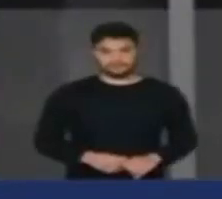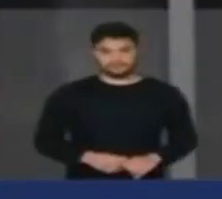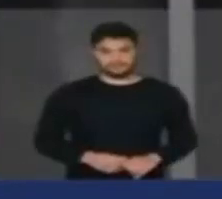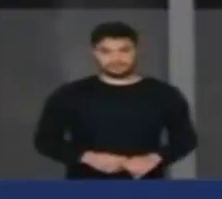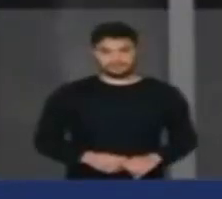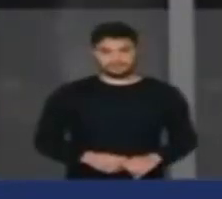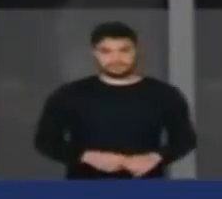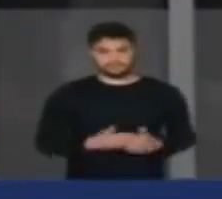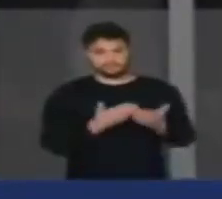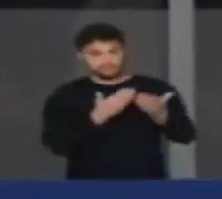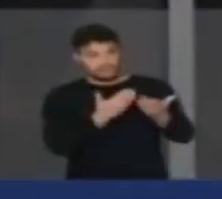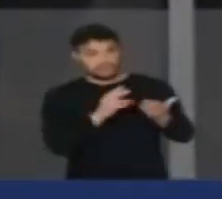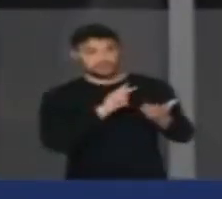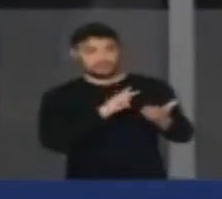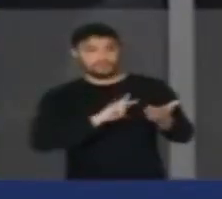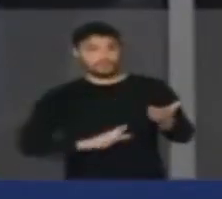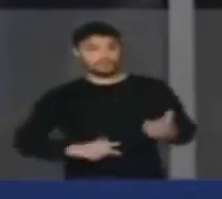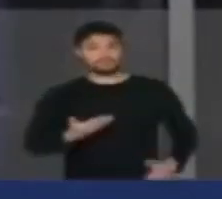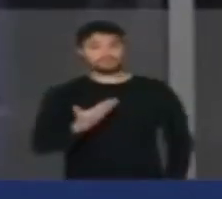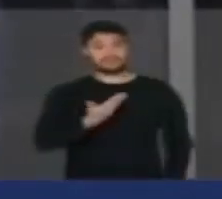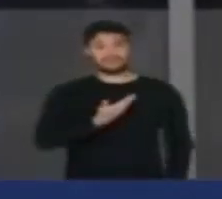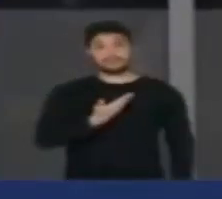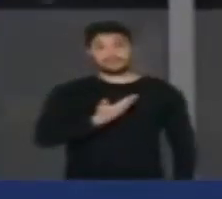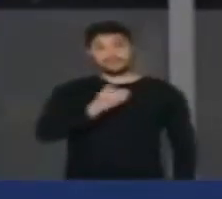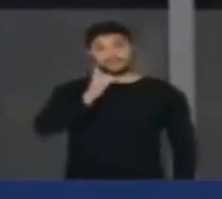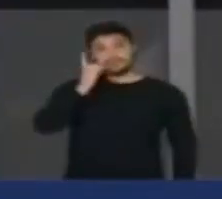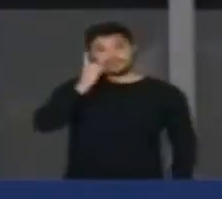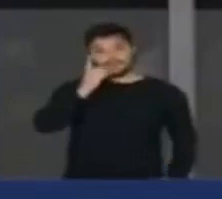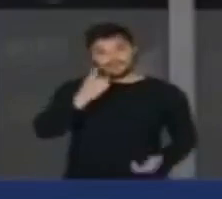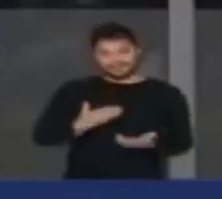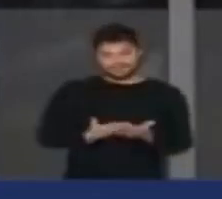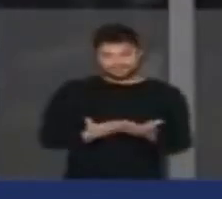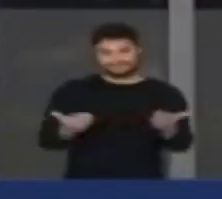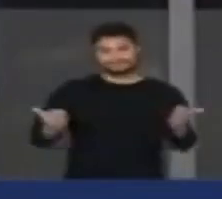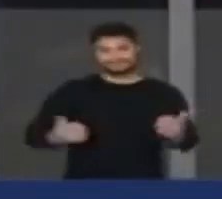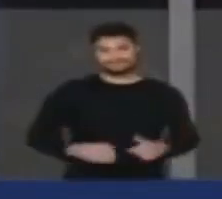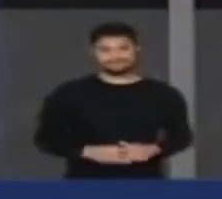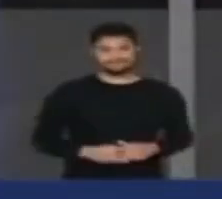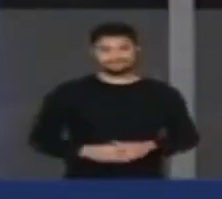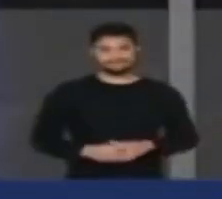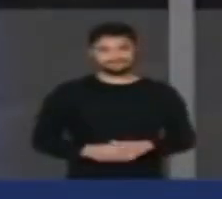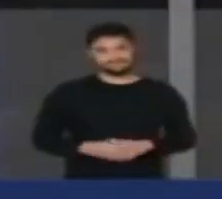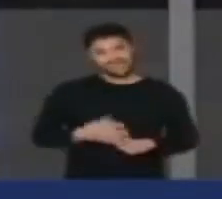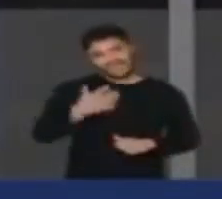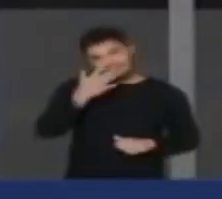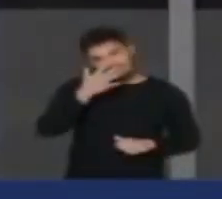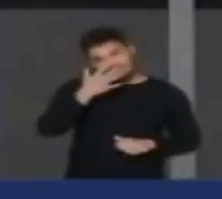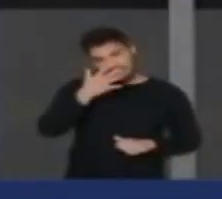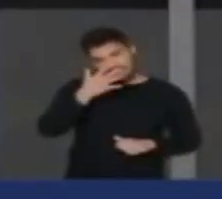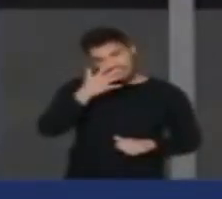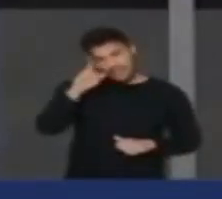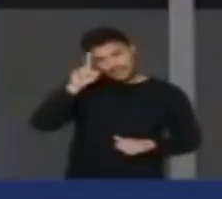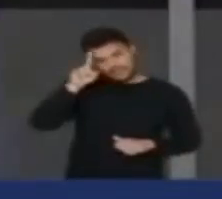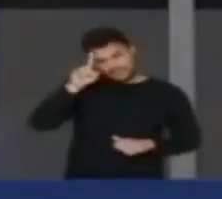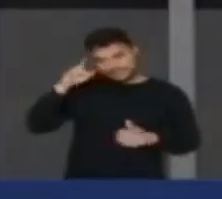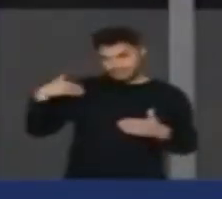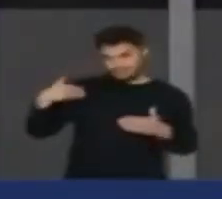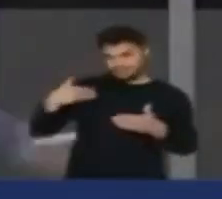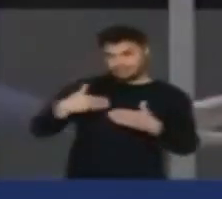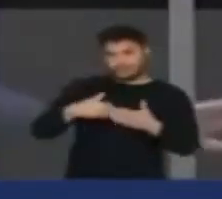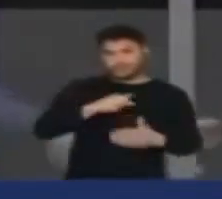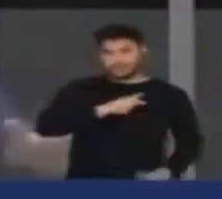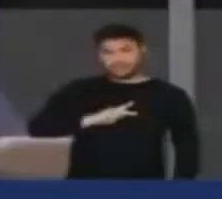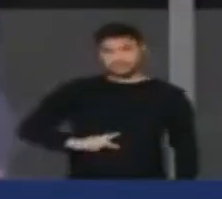Senhor presidente, caros colegas, a gente vem acompanhando nos últimos dias no Brasil um presidente que